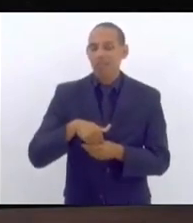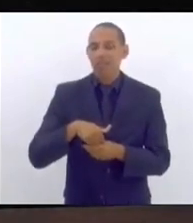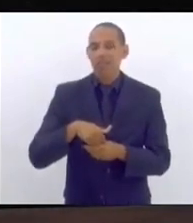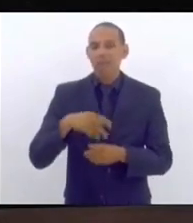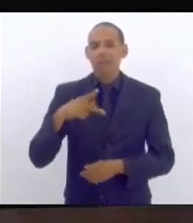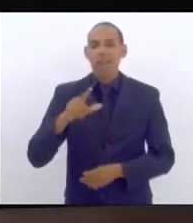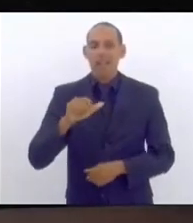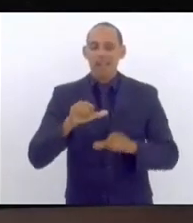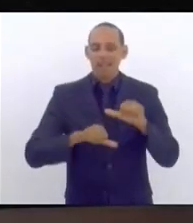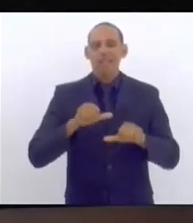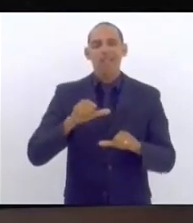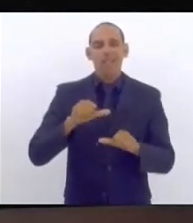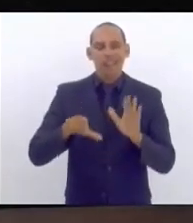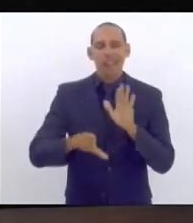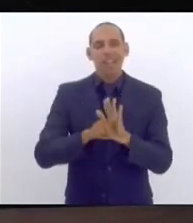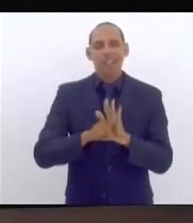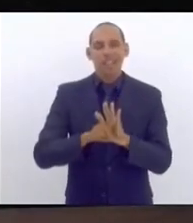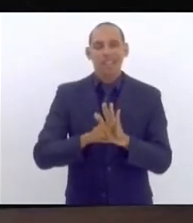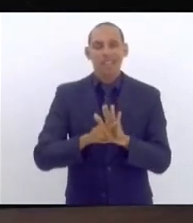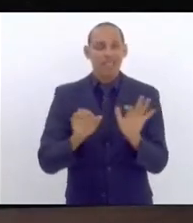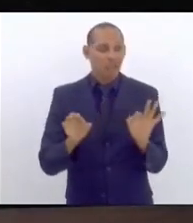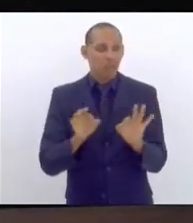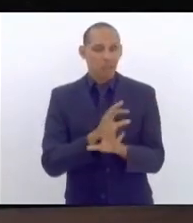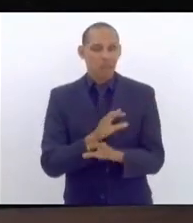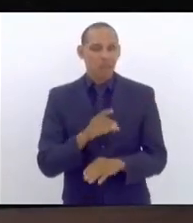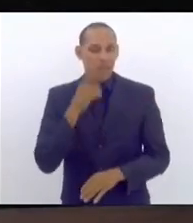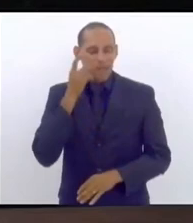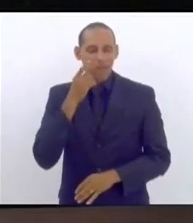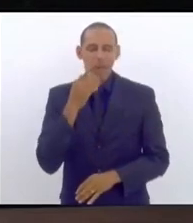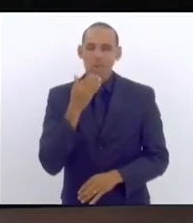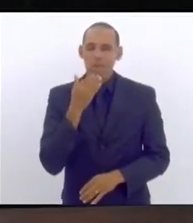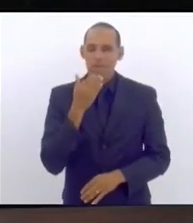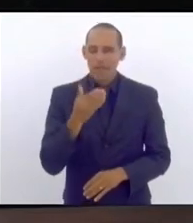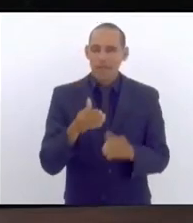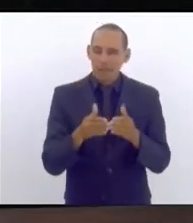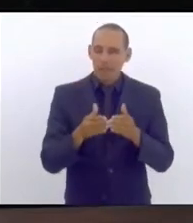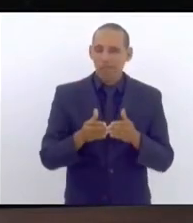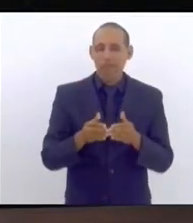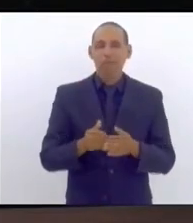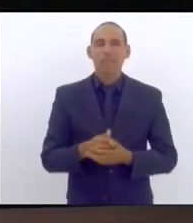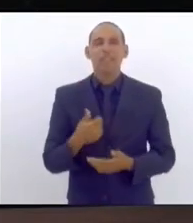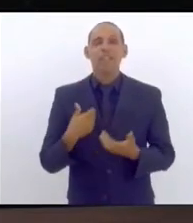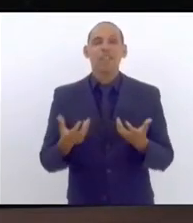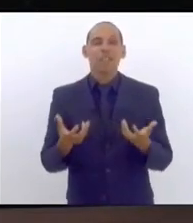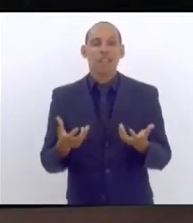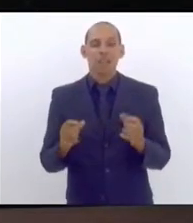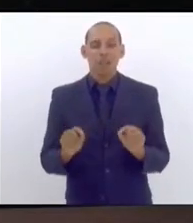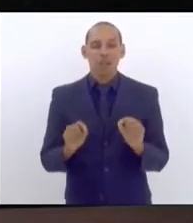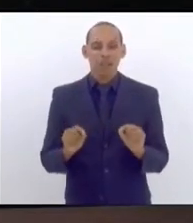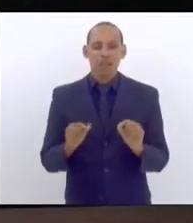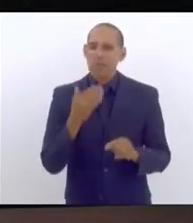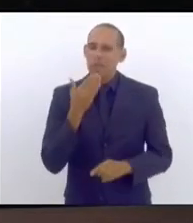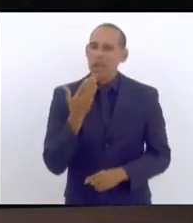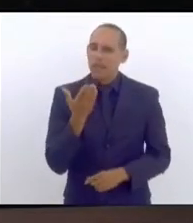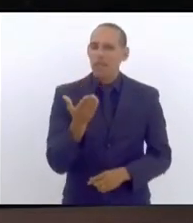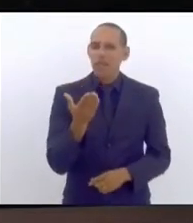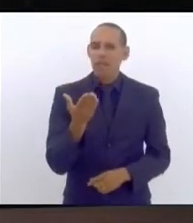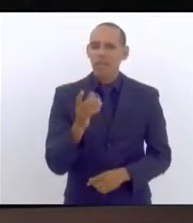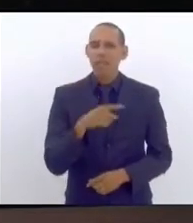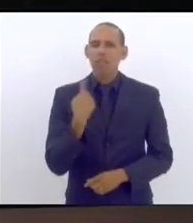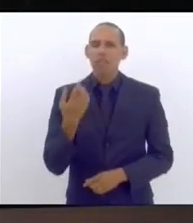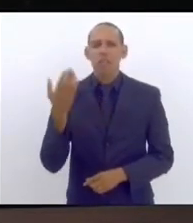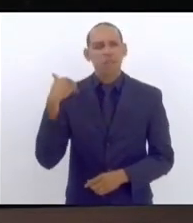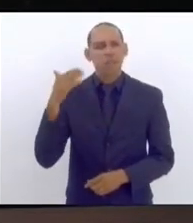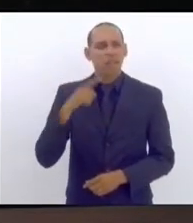desse projeto de lei em lei. Já terminando, deputada, sem pedindo licença, eu queria pedir a Vossa Excelência, nós